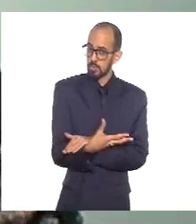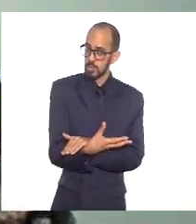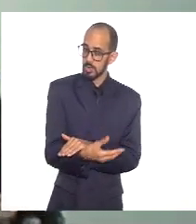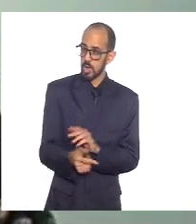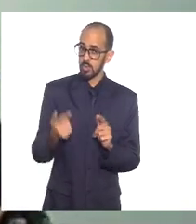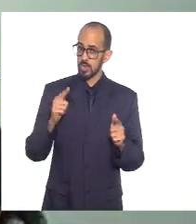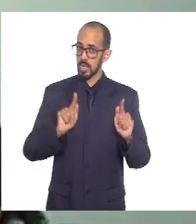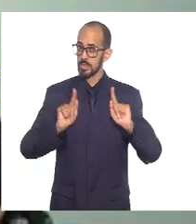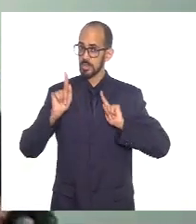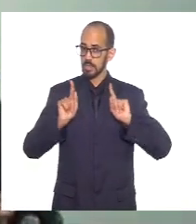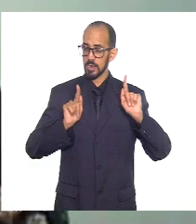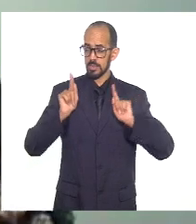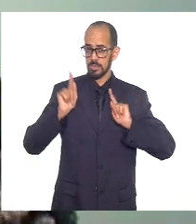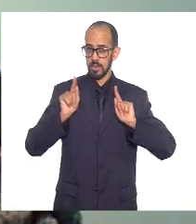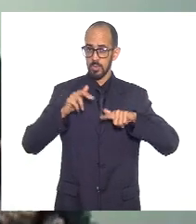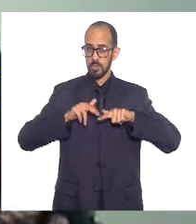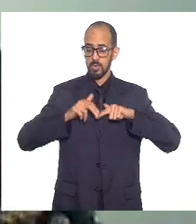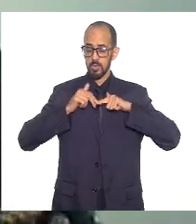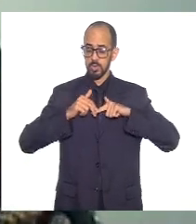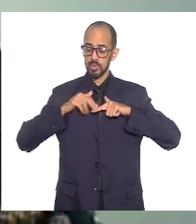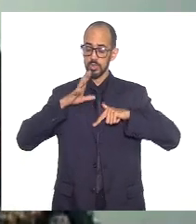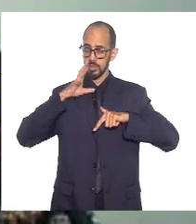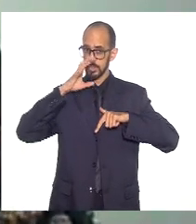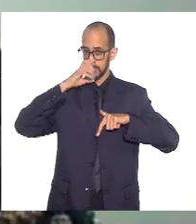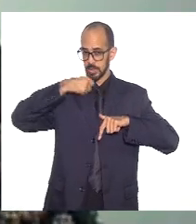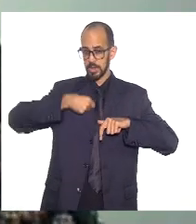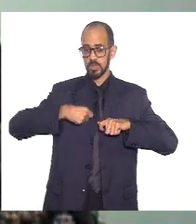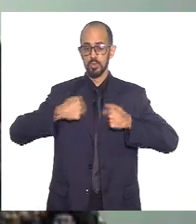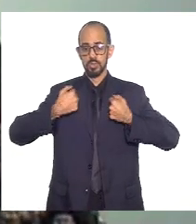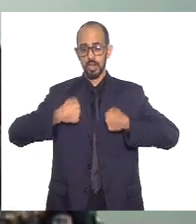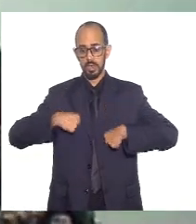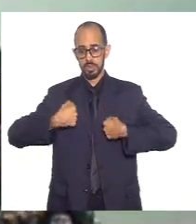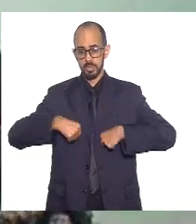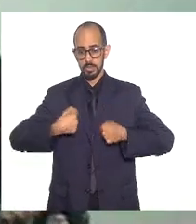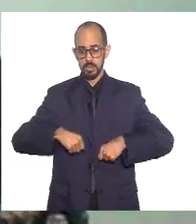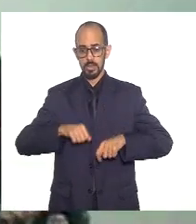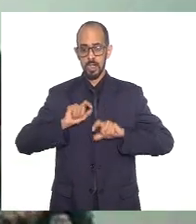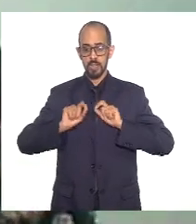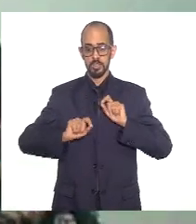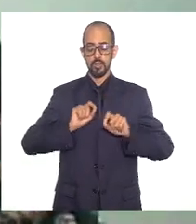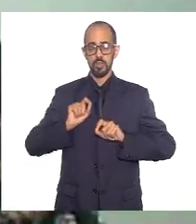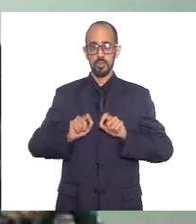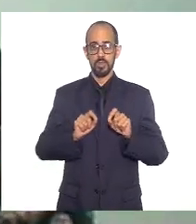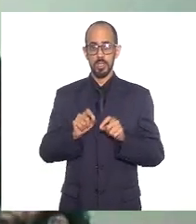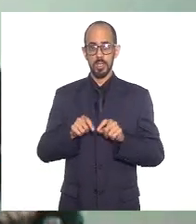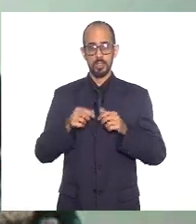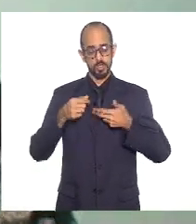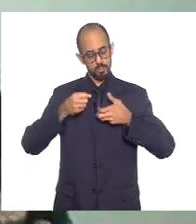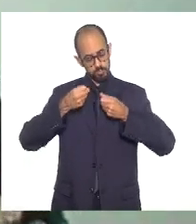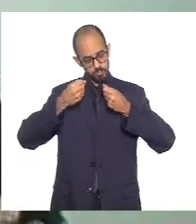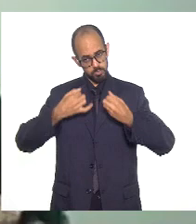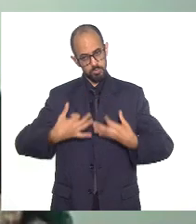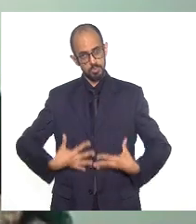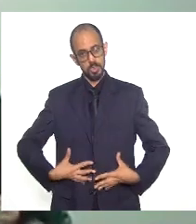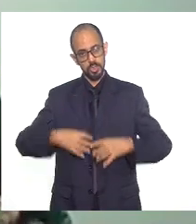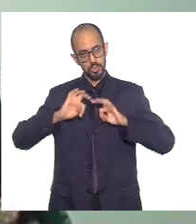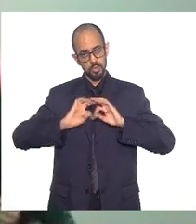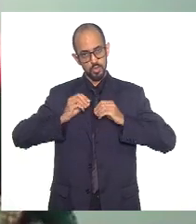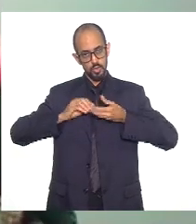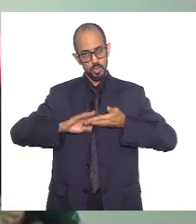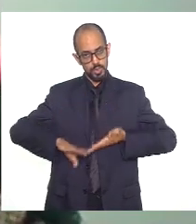licitatório, por isso volto a insistir na necessidade do detalhamento das